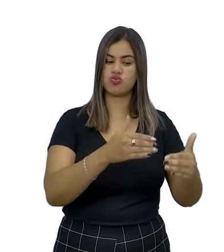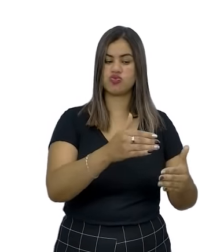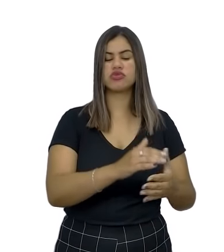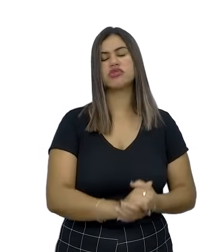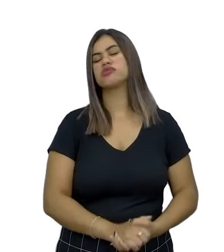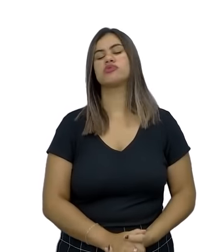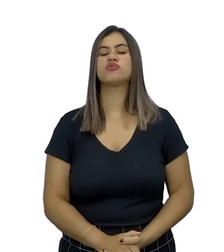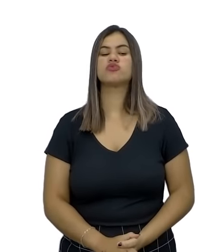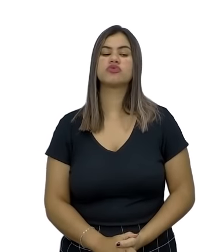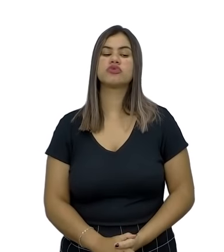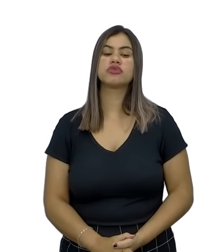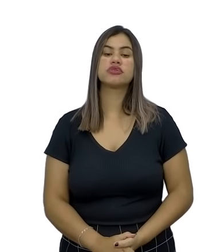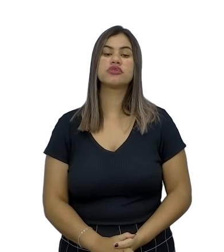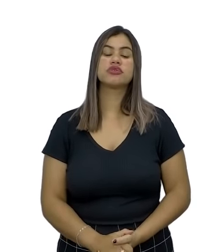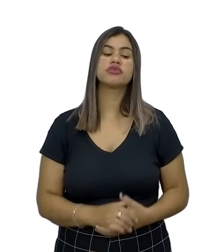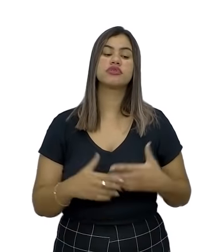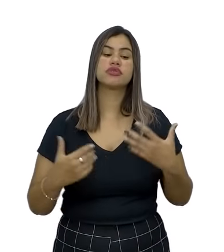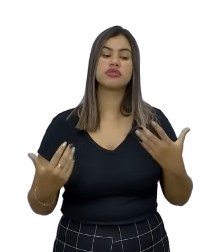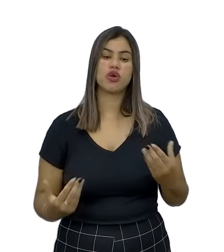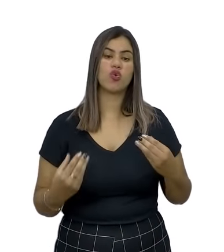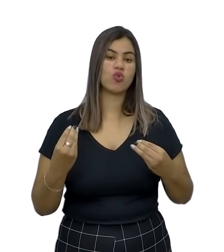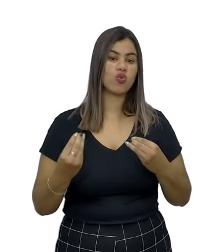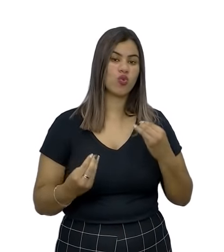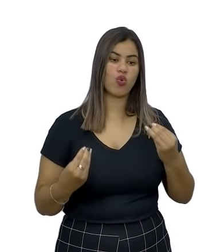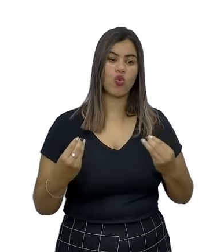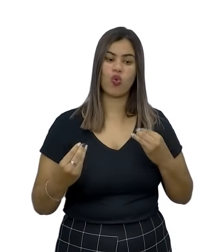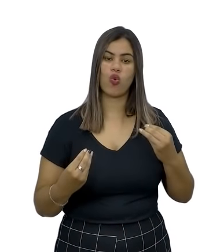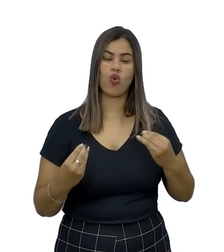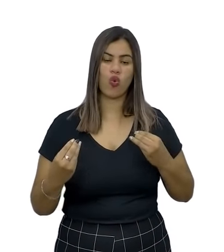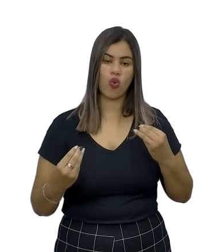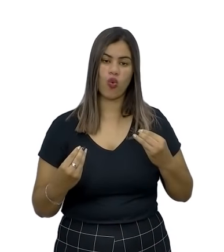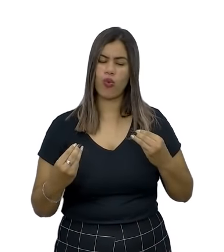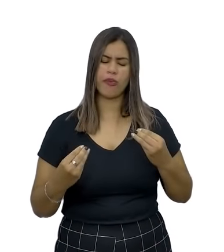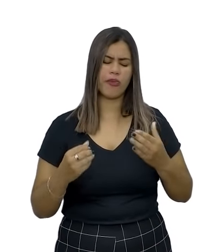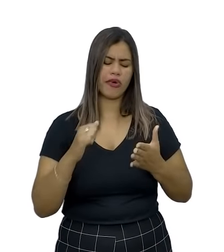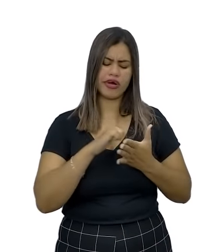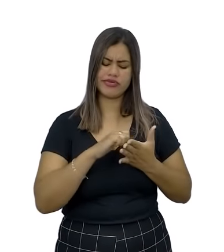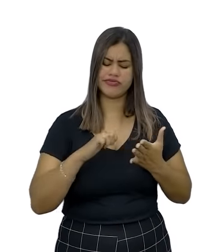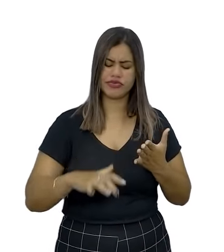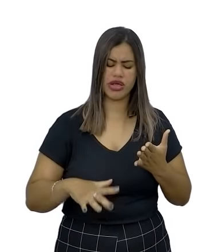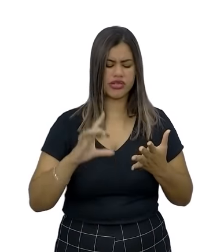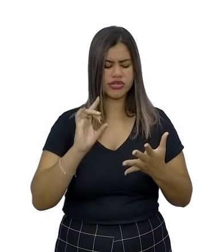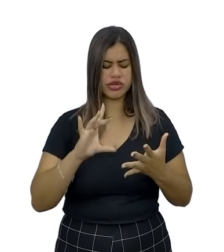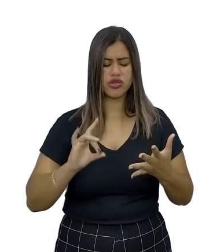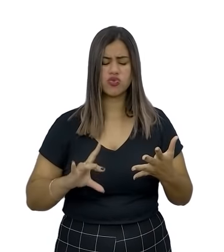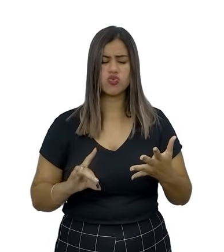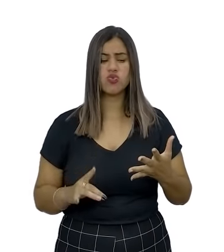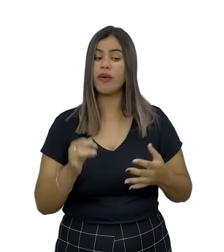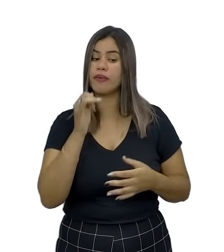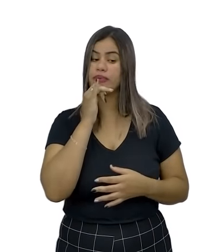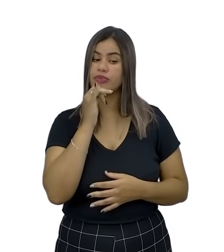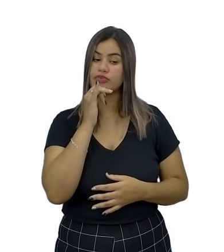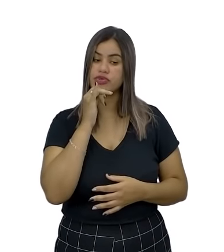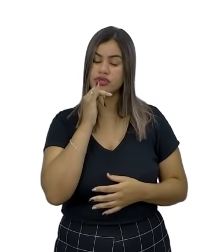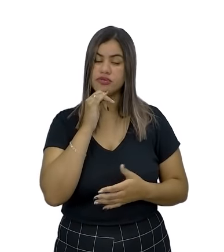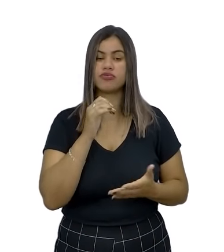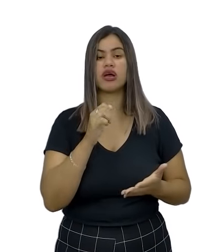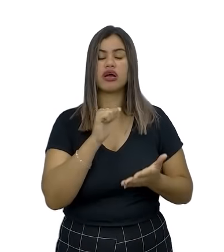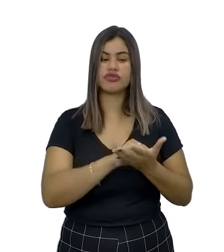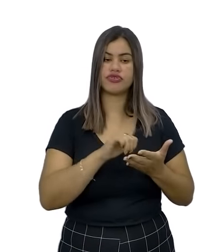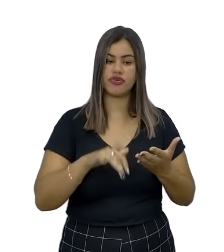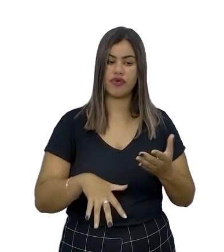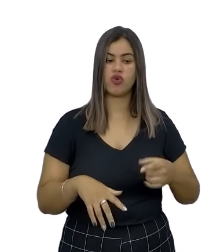Então, como eu posso trazer cada atividade que está no caderno, né? Então, atividade 1, introduz a atividade